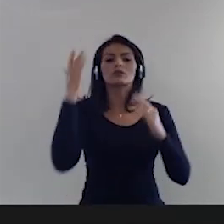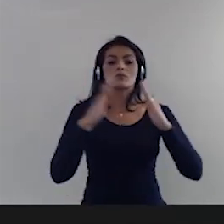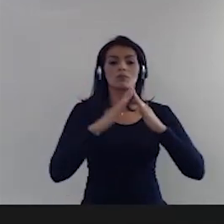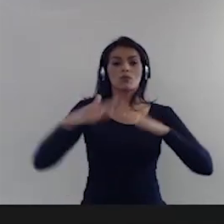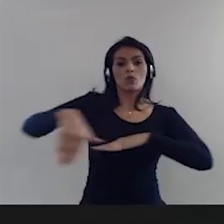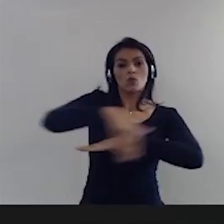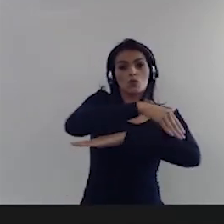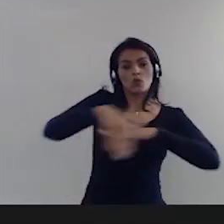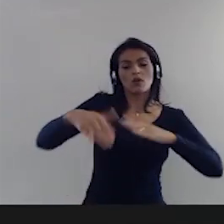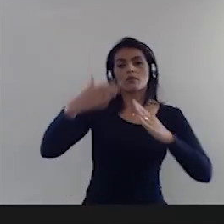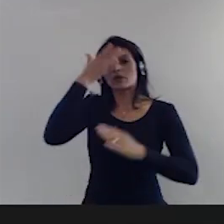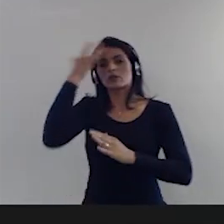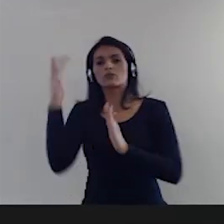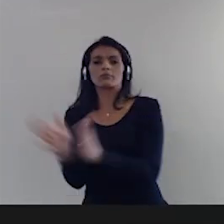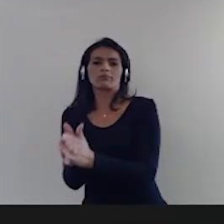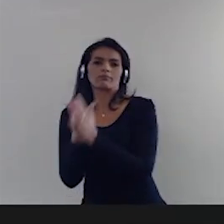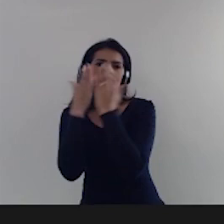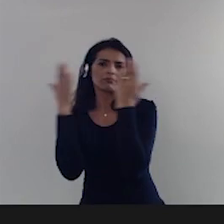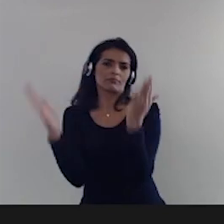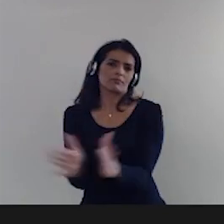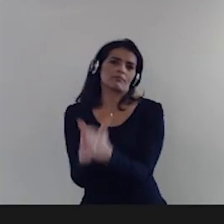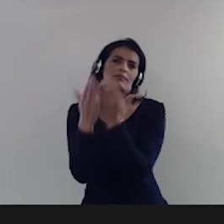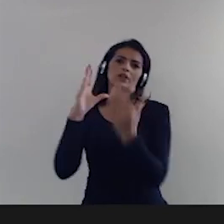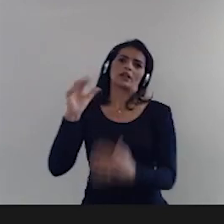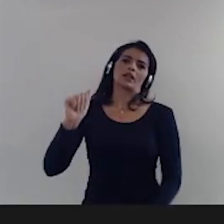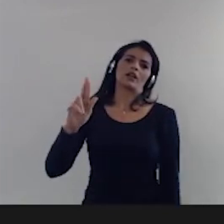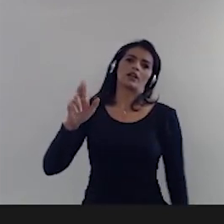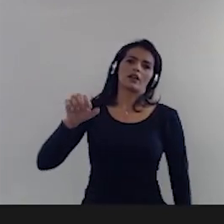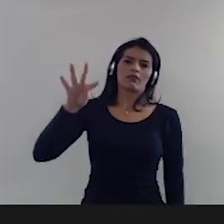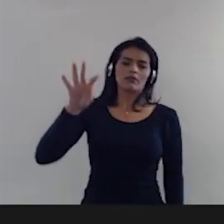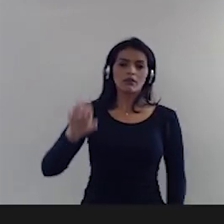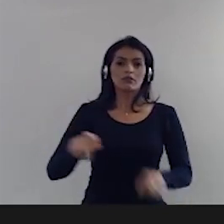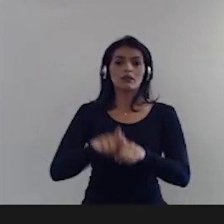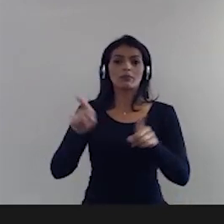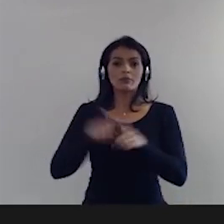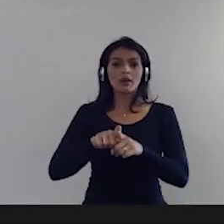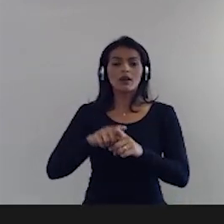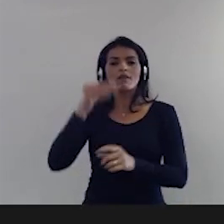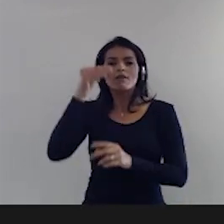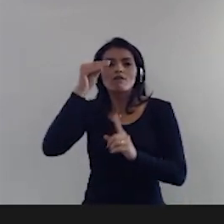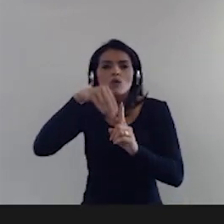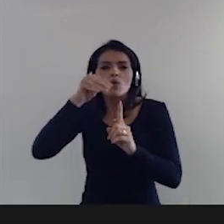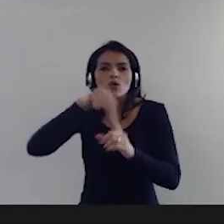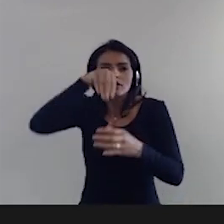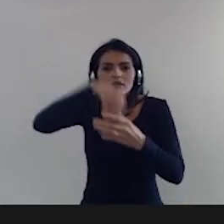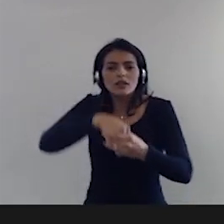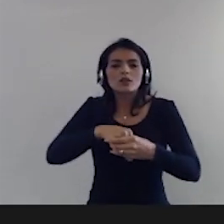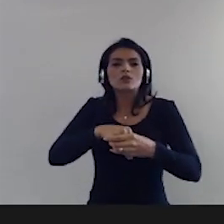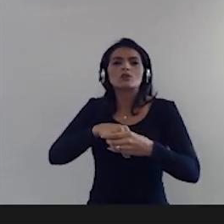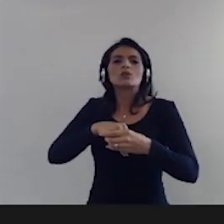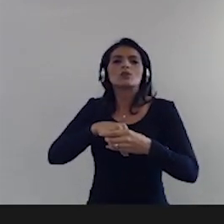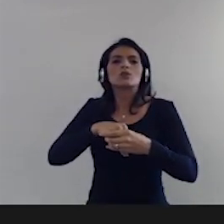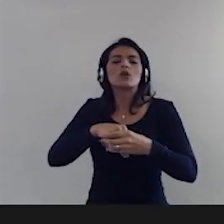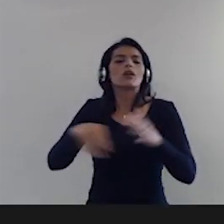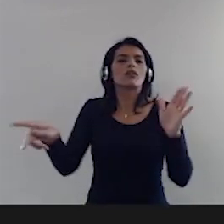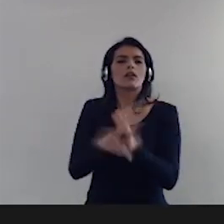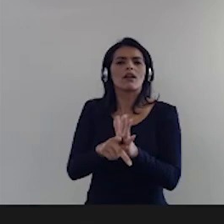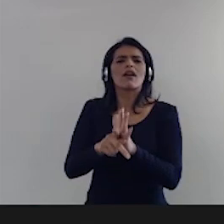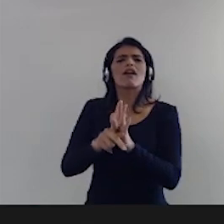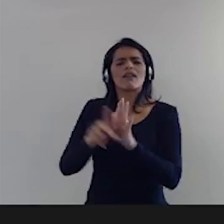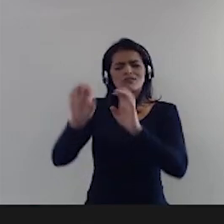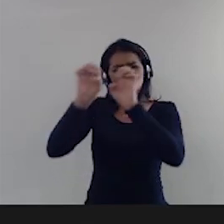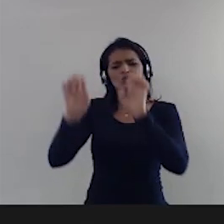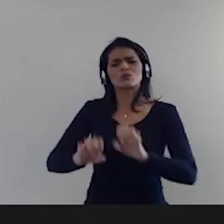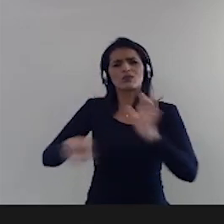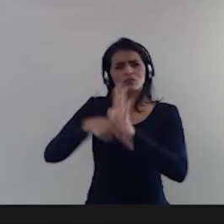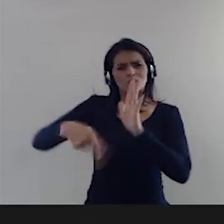as pessoas carentes, e a vulnerabilidade organizacional, que diz respeito à questão dos indígenas, dos quilombolas, dos